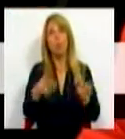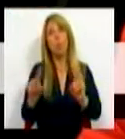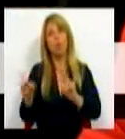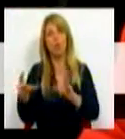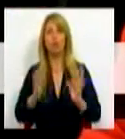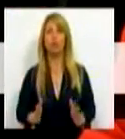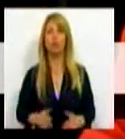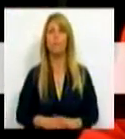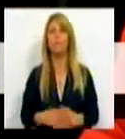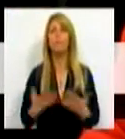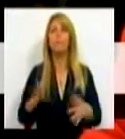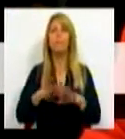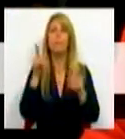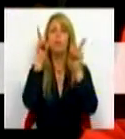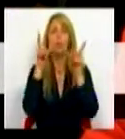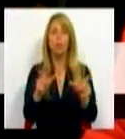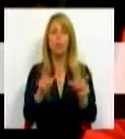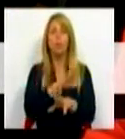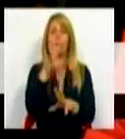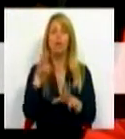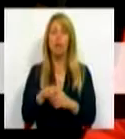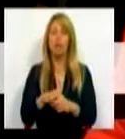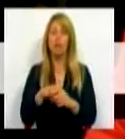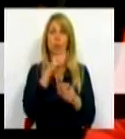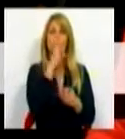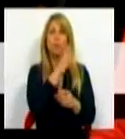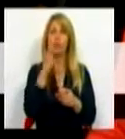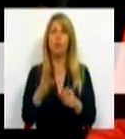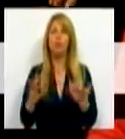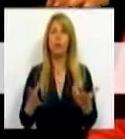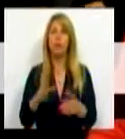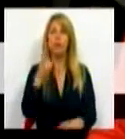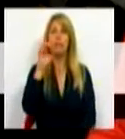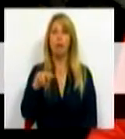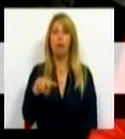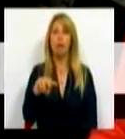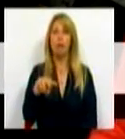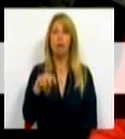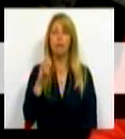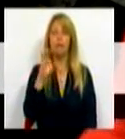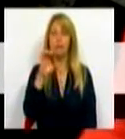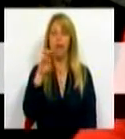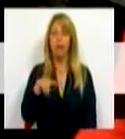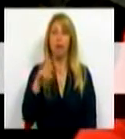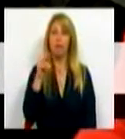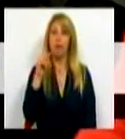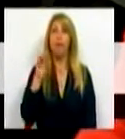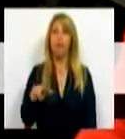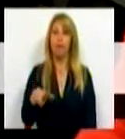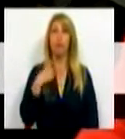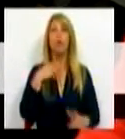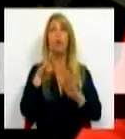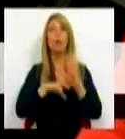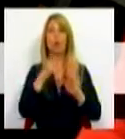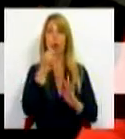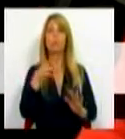bem. Novamente, sob o controle interno e sob procedimentos, a CMVM, em dezembro de 2013, fez um relatório bastante